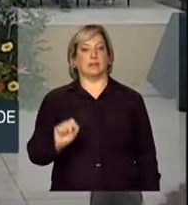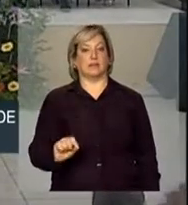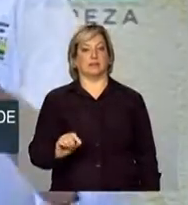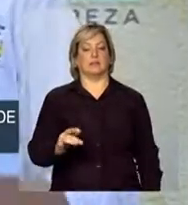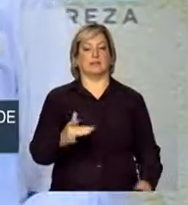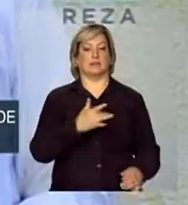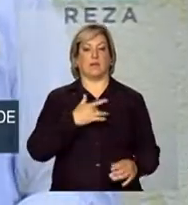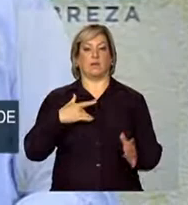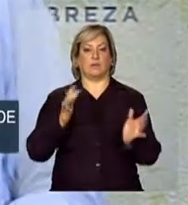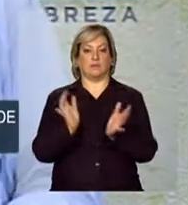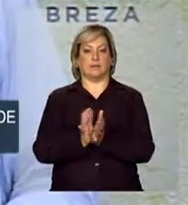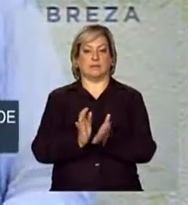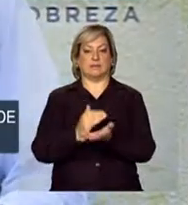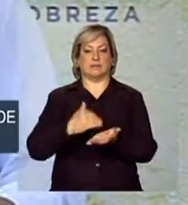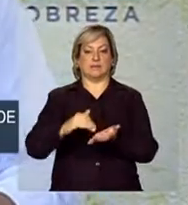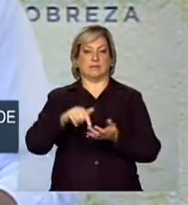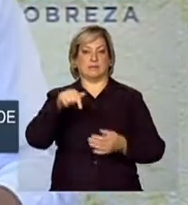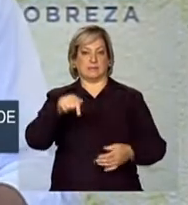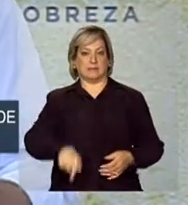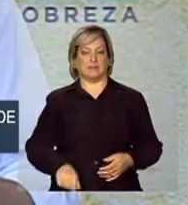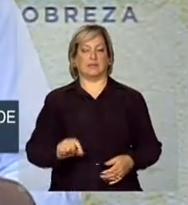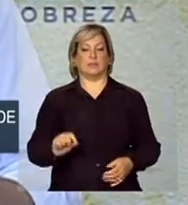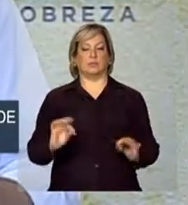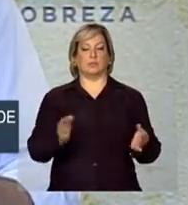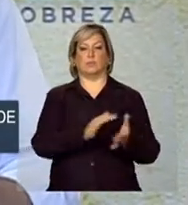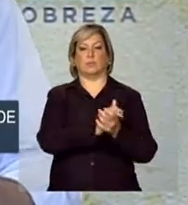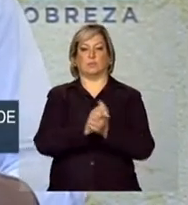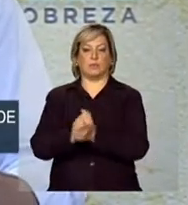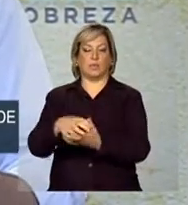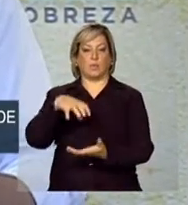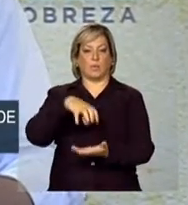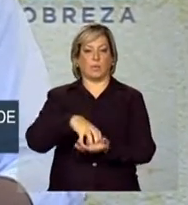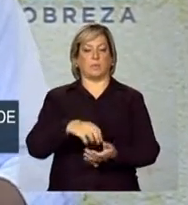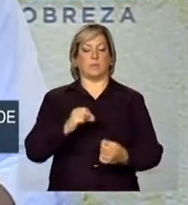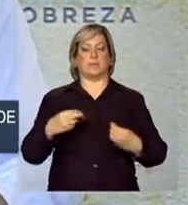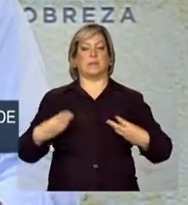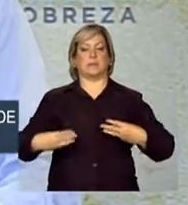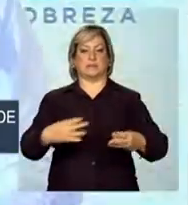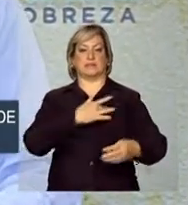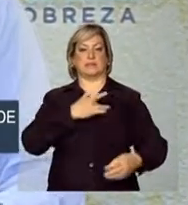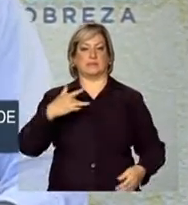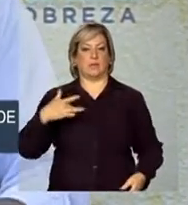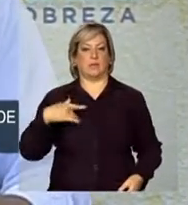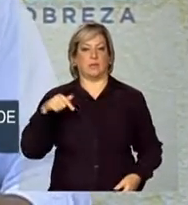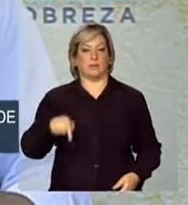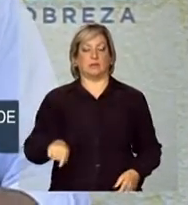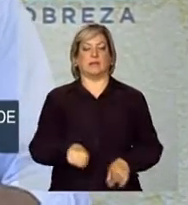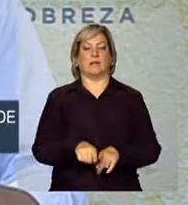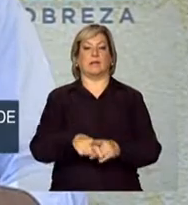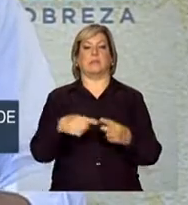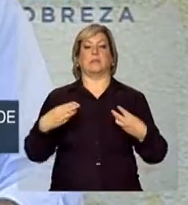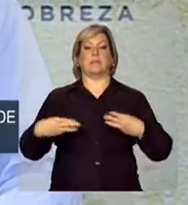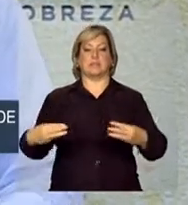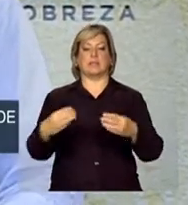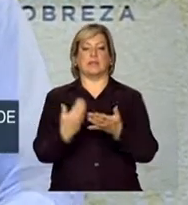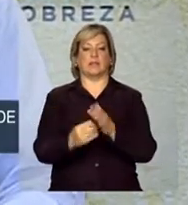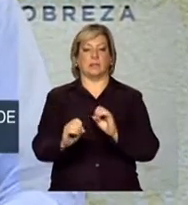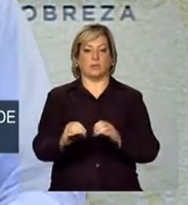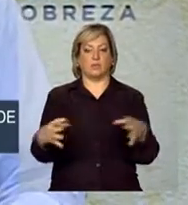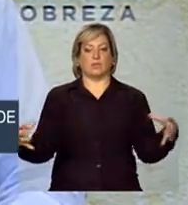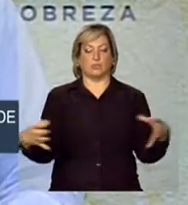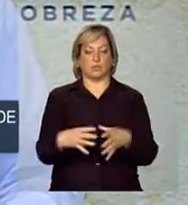da Saúde sal da agradecer toda a equipe do Ministério da Saúde Ministério da Educação que estão junto conosco